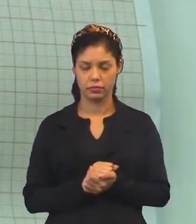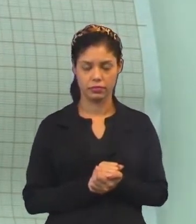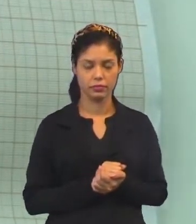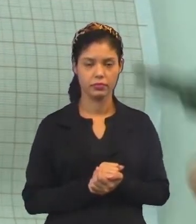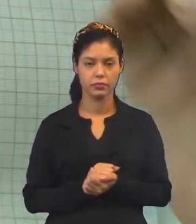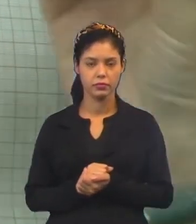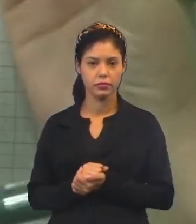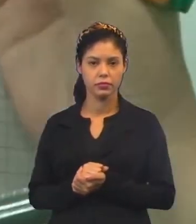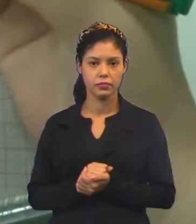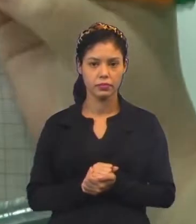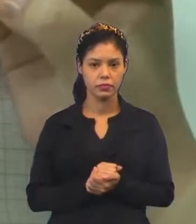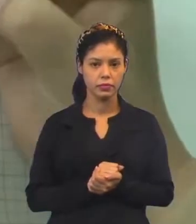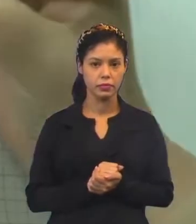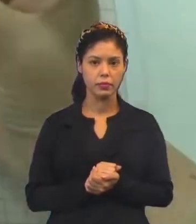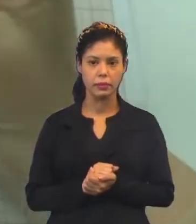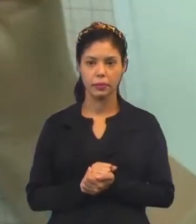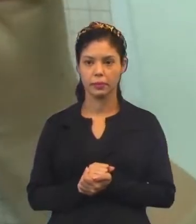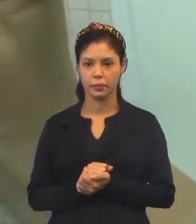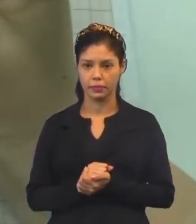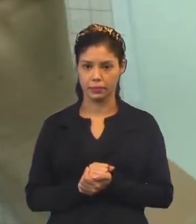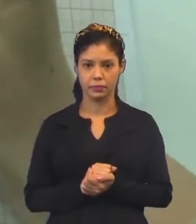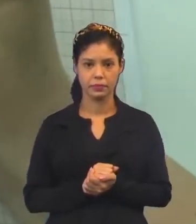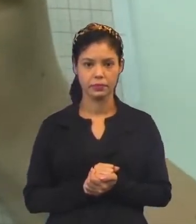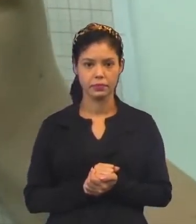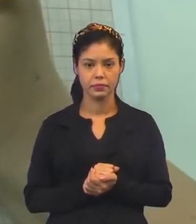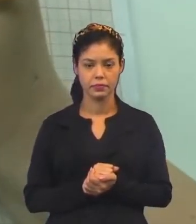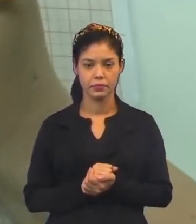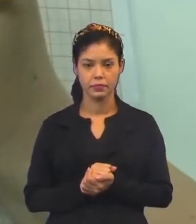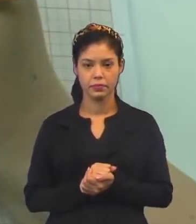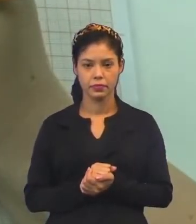quadradinho para usar a parte de dentro.